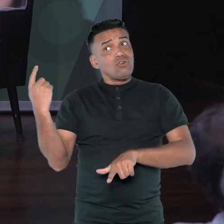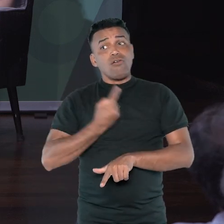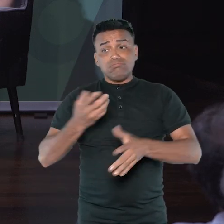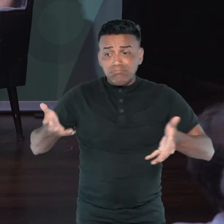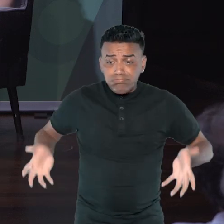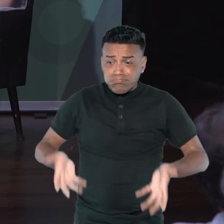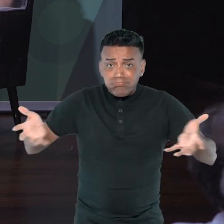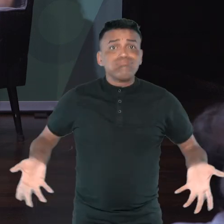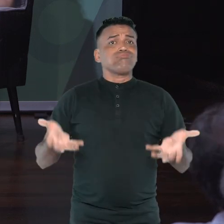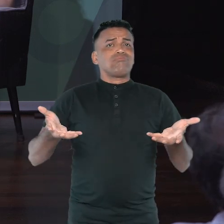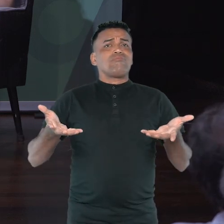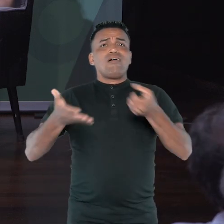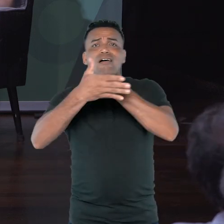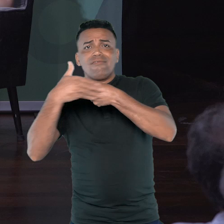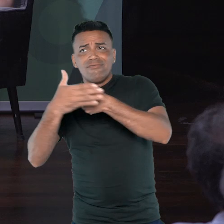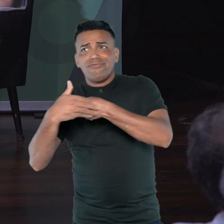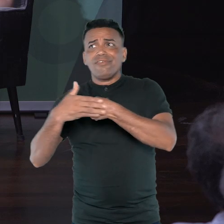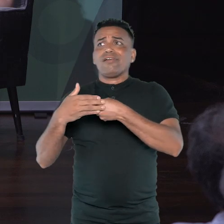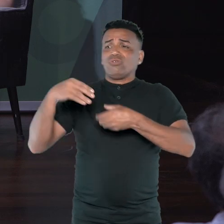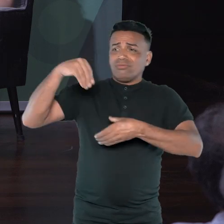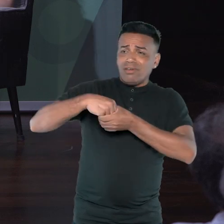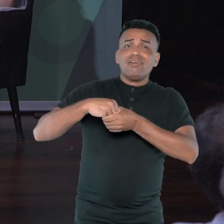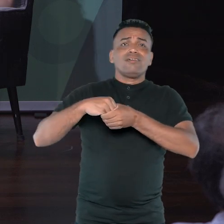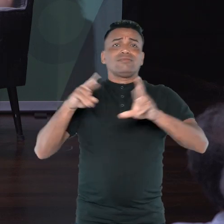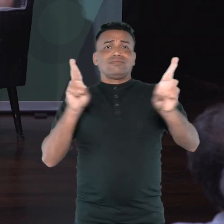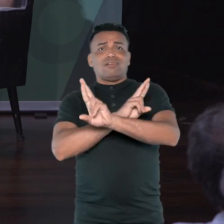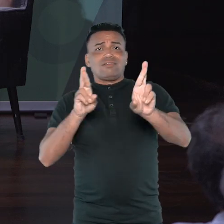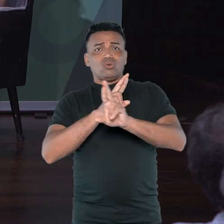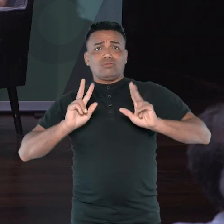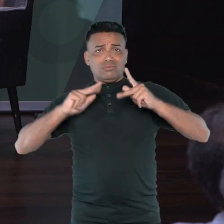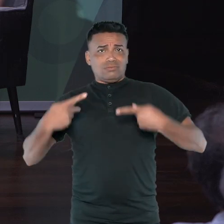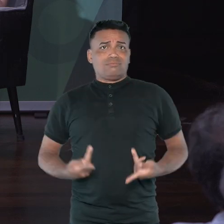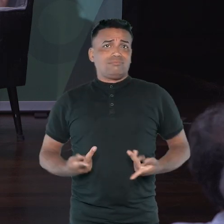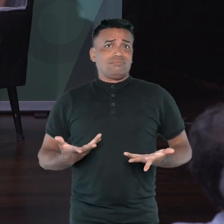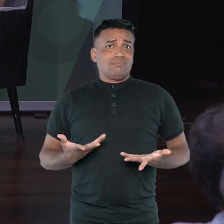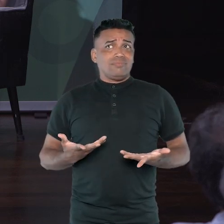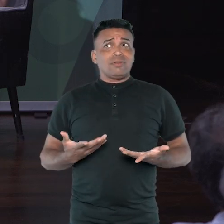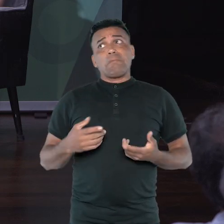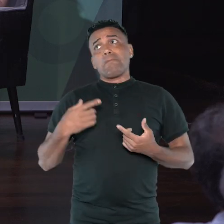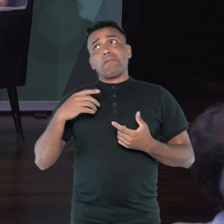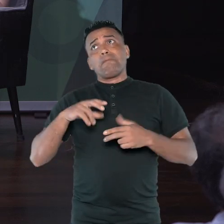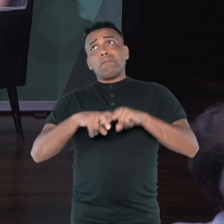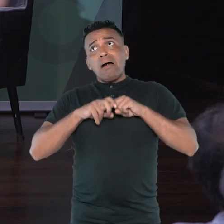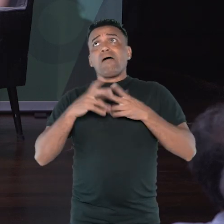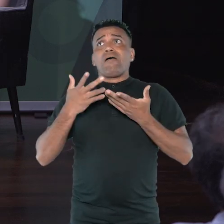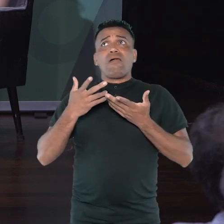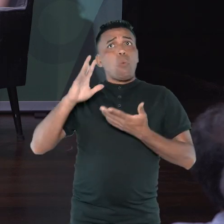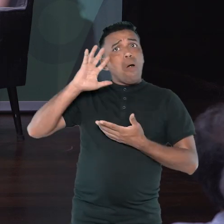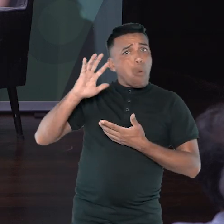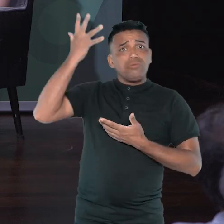mobilizar em termos de afeto nas nossas relações para que elas não se deem de forma